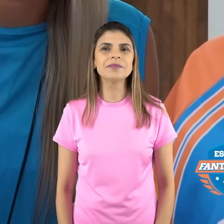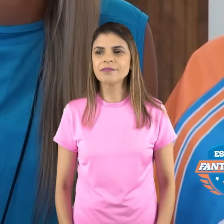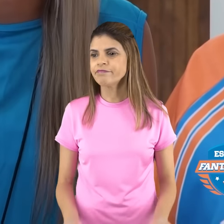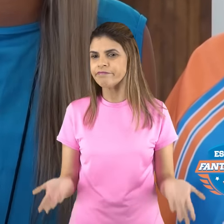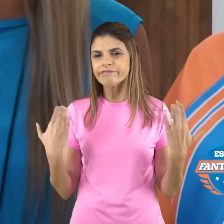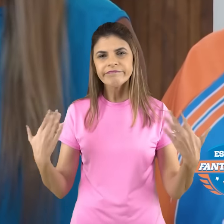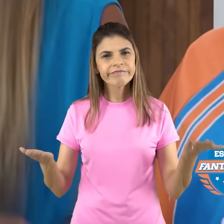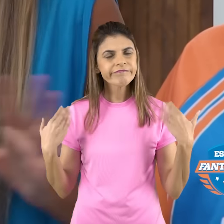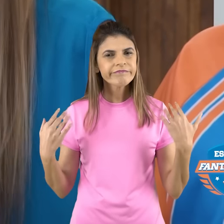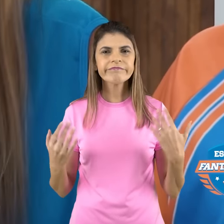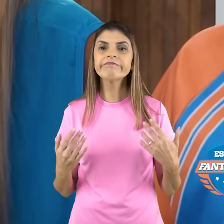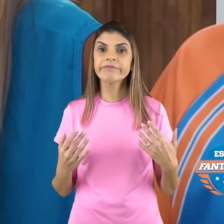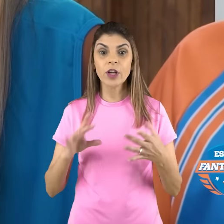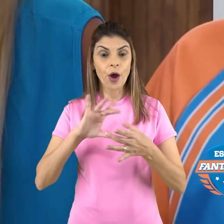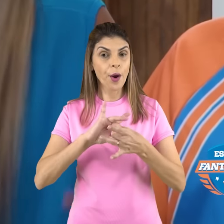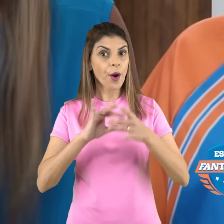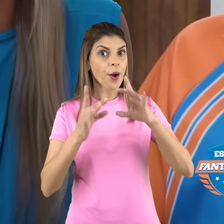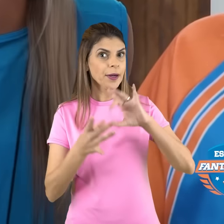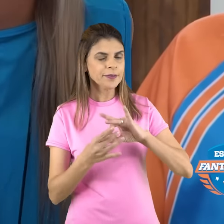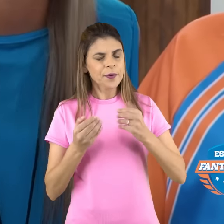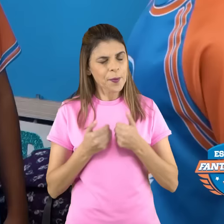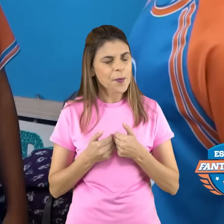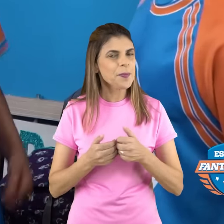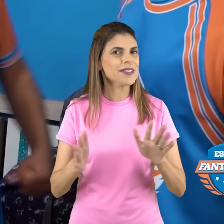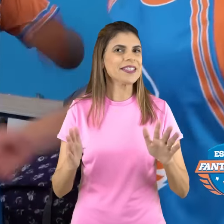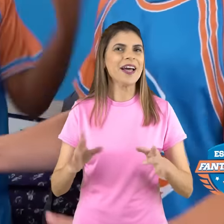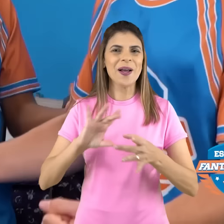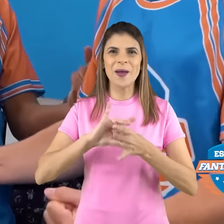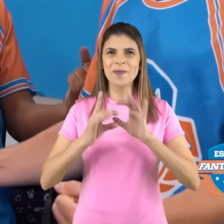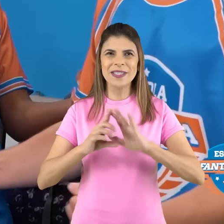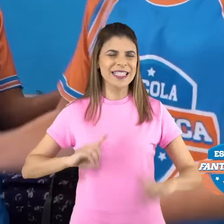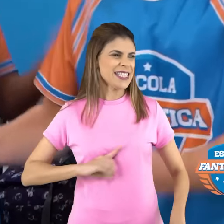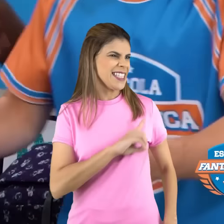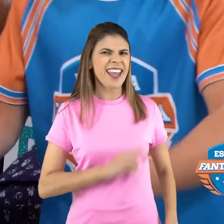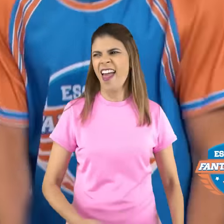Anda logo, pessoal. A Olimpíada Sinistra vai começar. É!